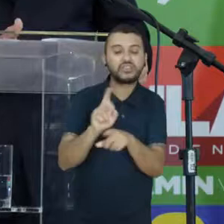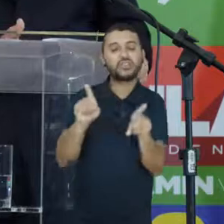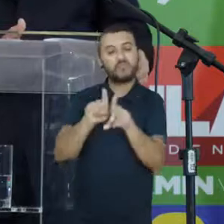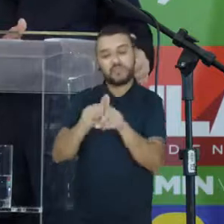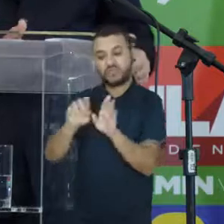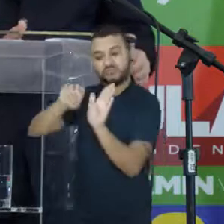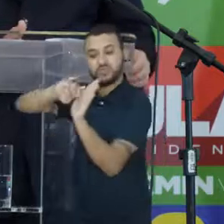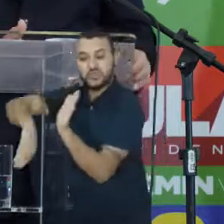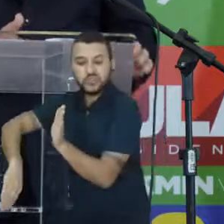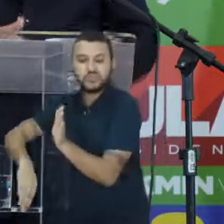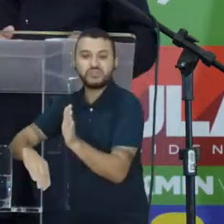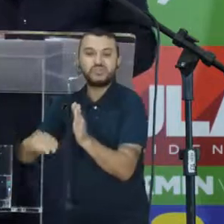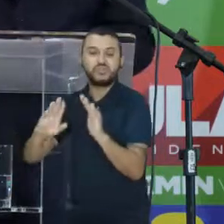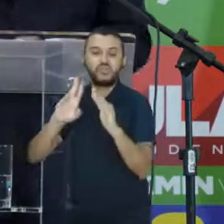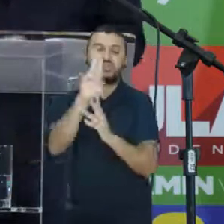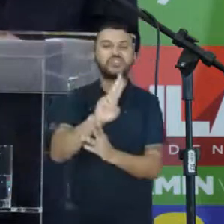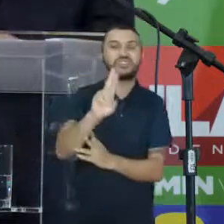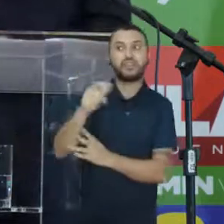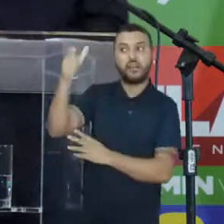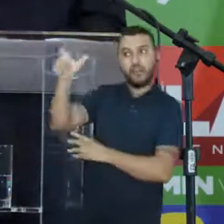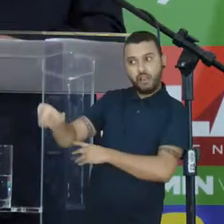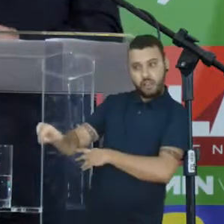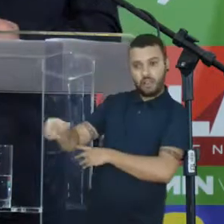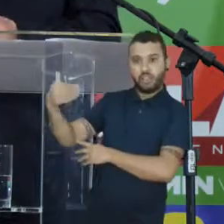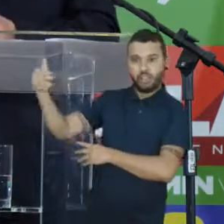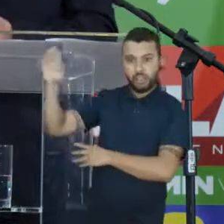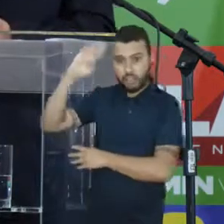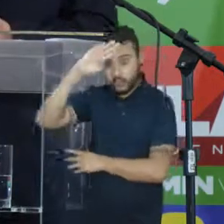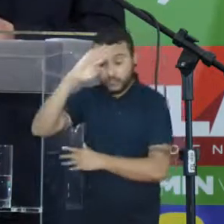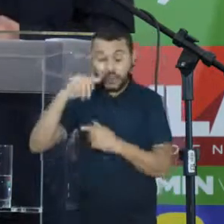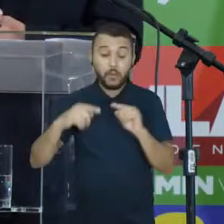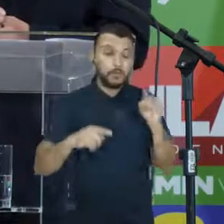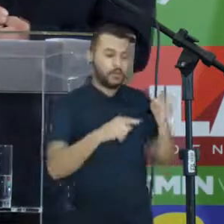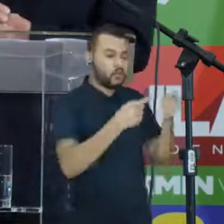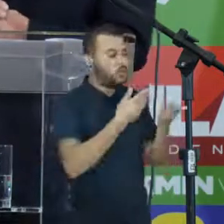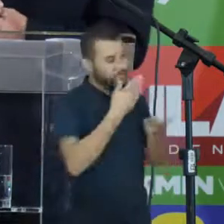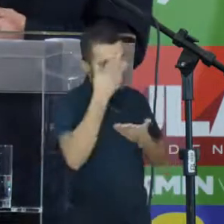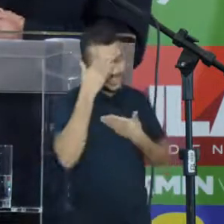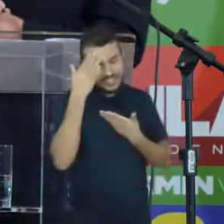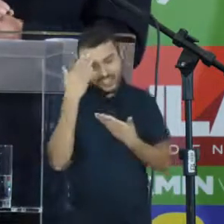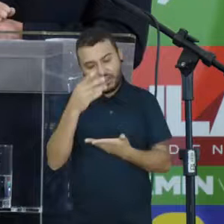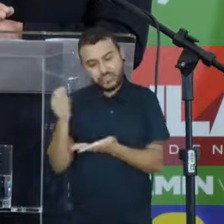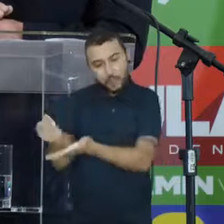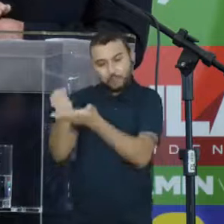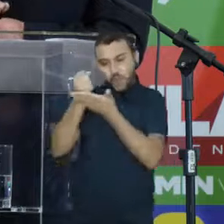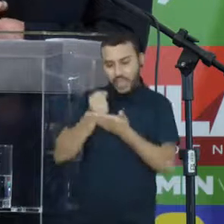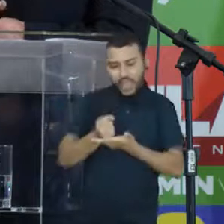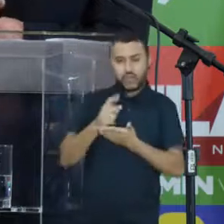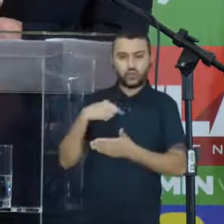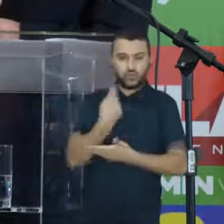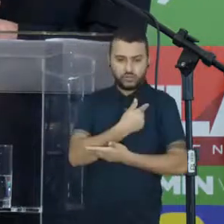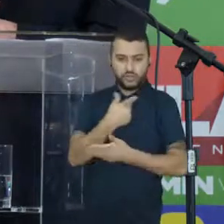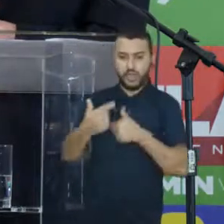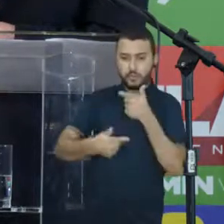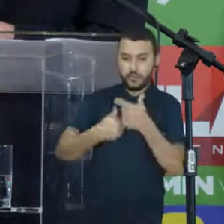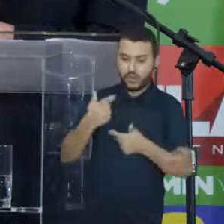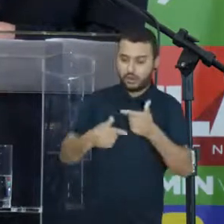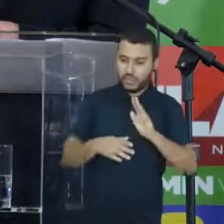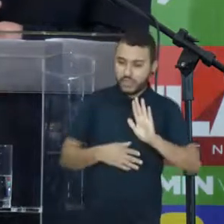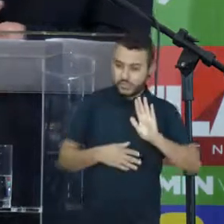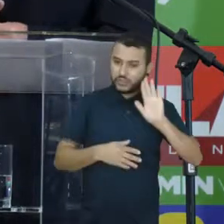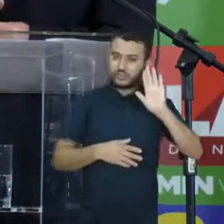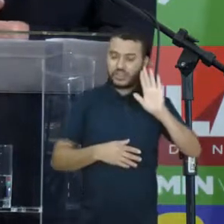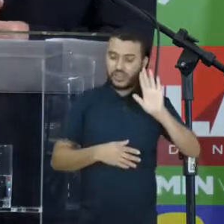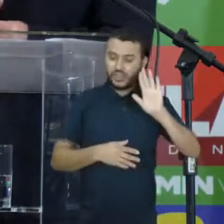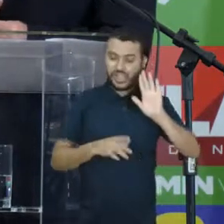tua decisão de apoiar a nossa candidatura, eu queria que você soubesse que não é apenas uma decisão de apoiar a